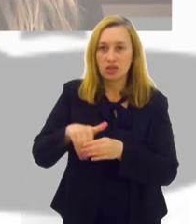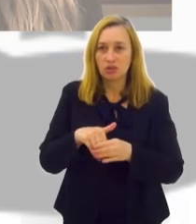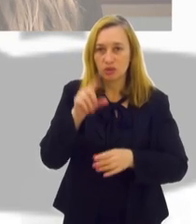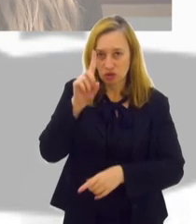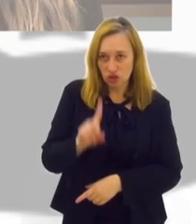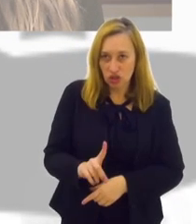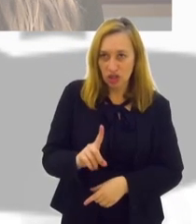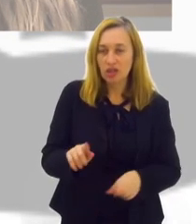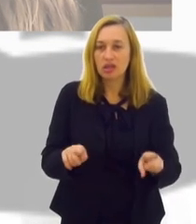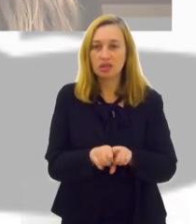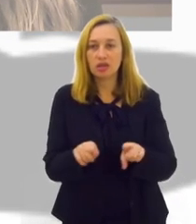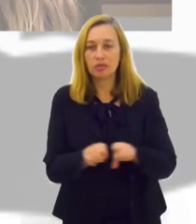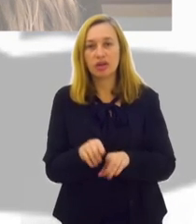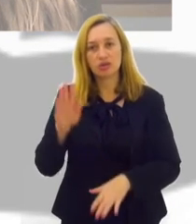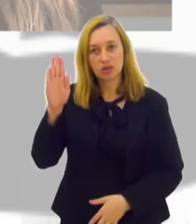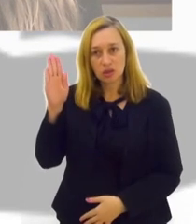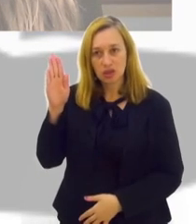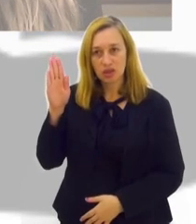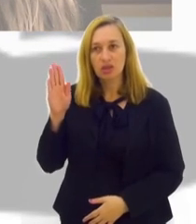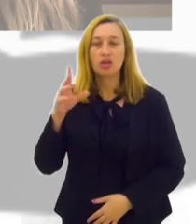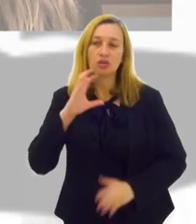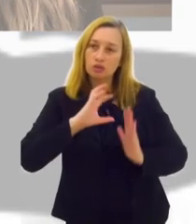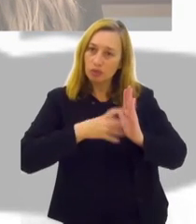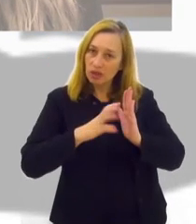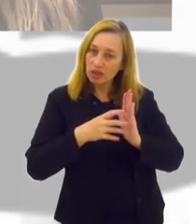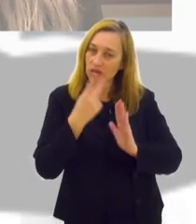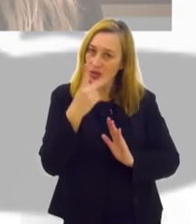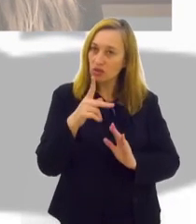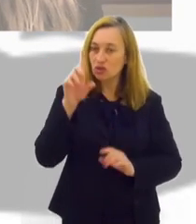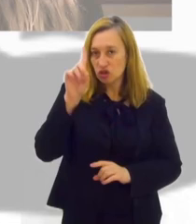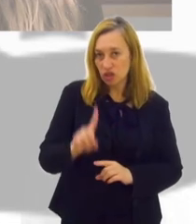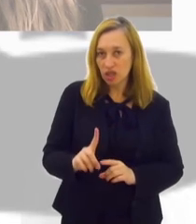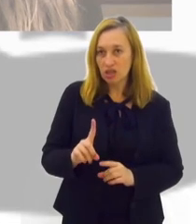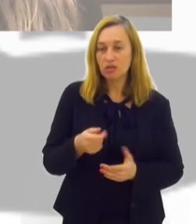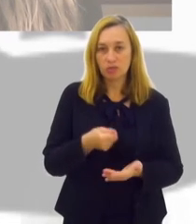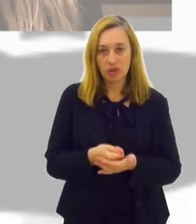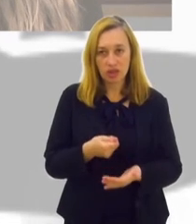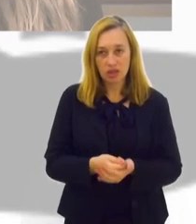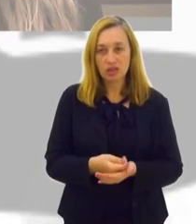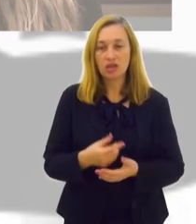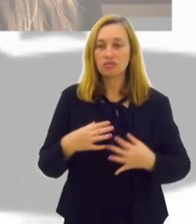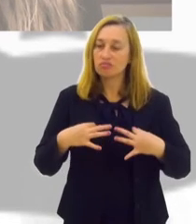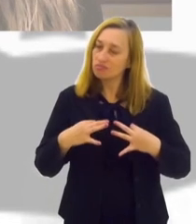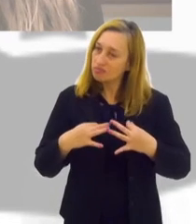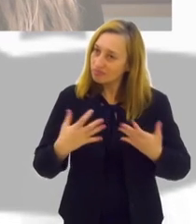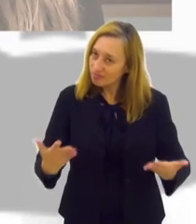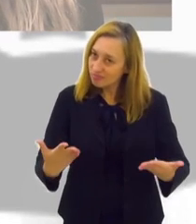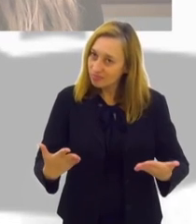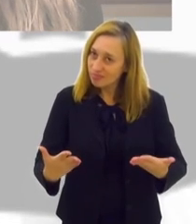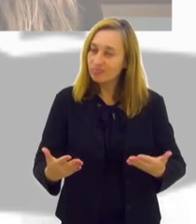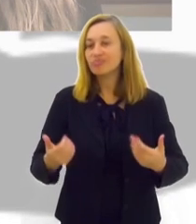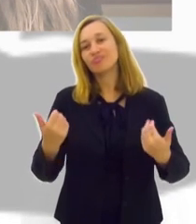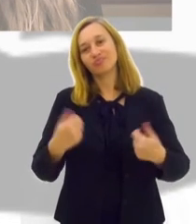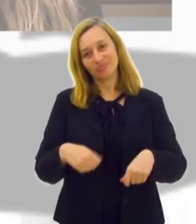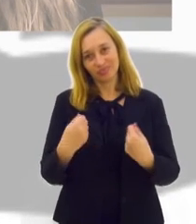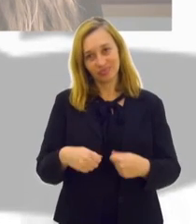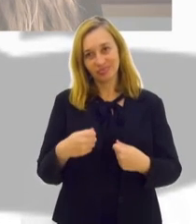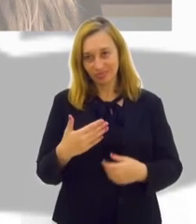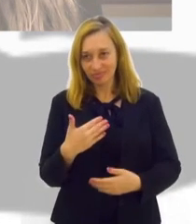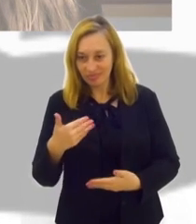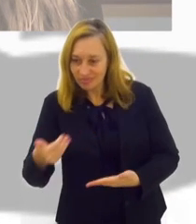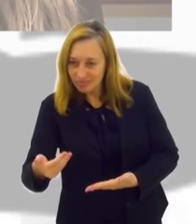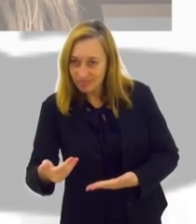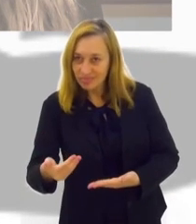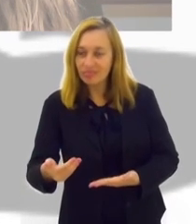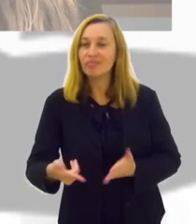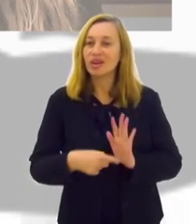os seus direitos, informar também os candidatos, os partidos sobre seus direitos e deveres. Estou sempre à disposição quando